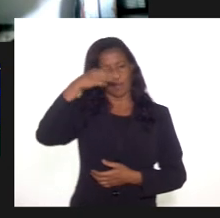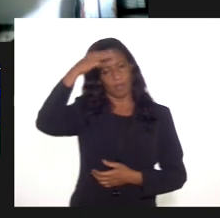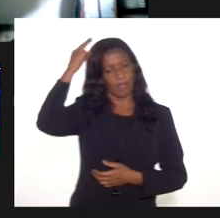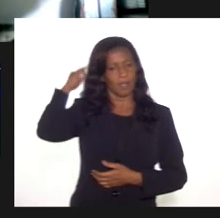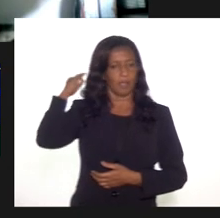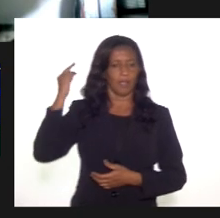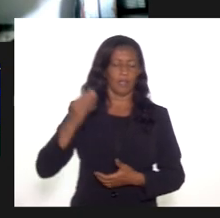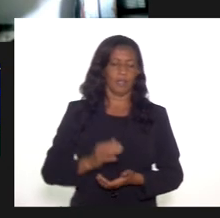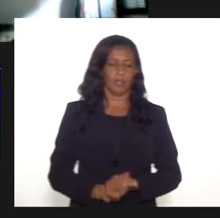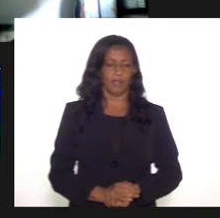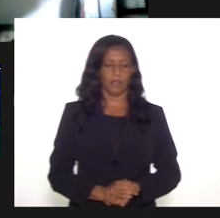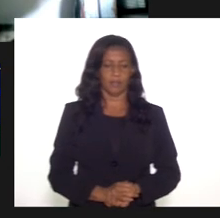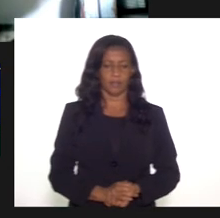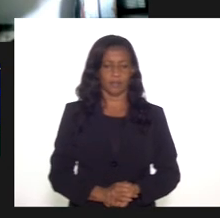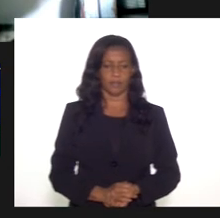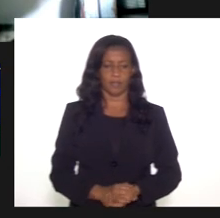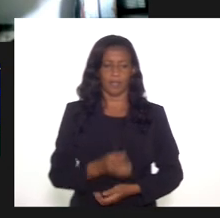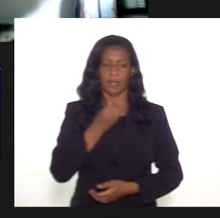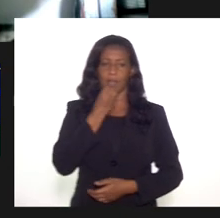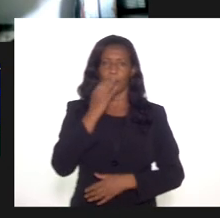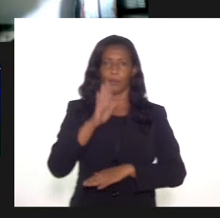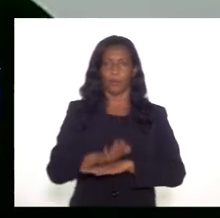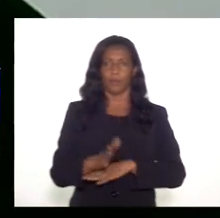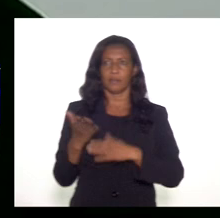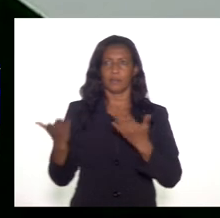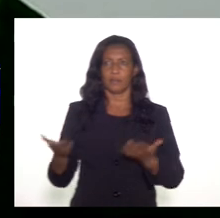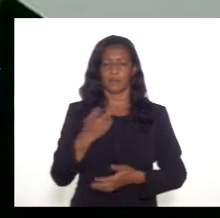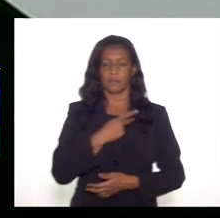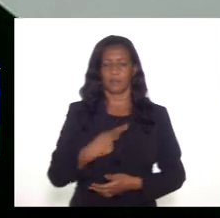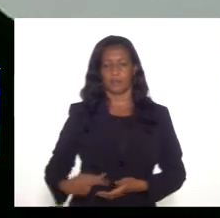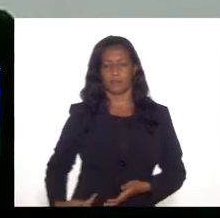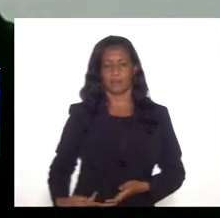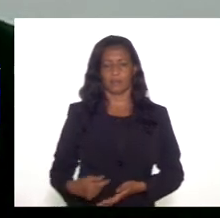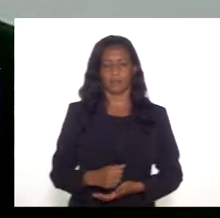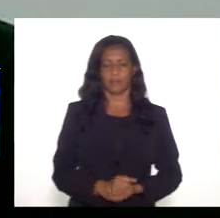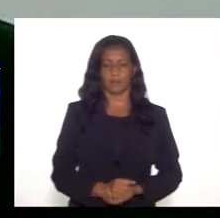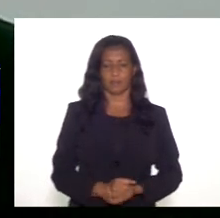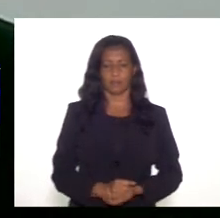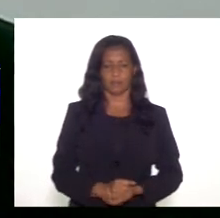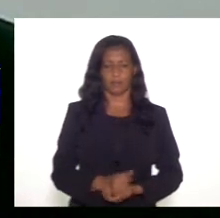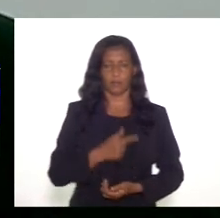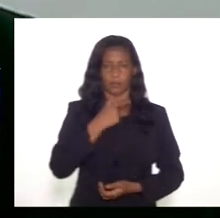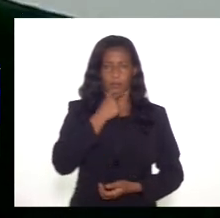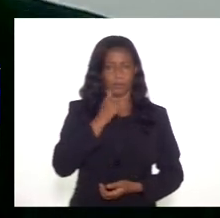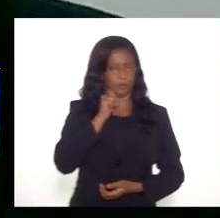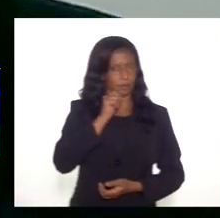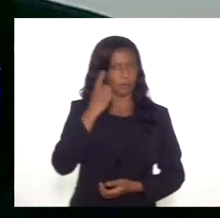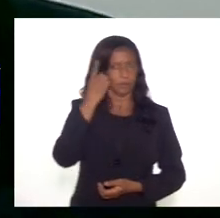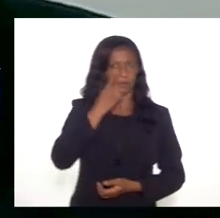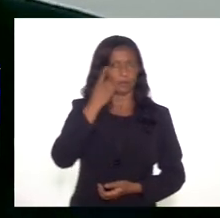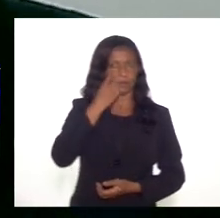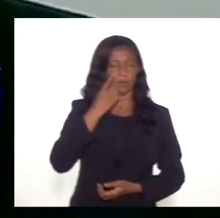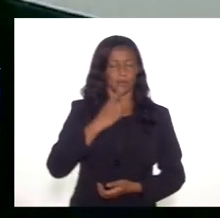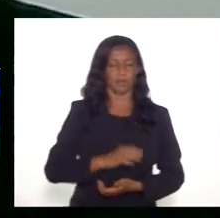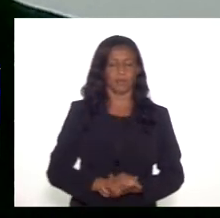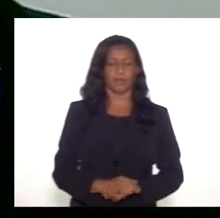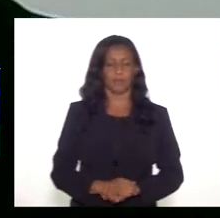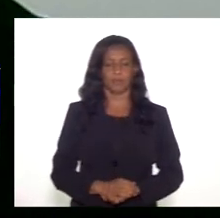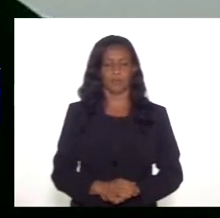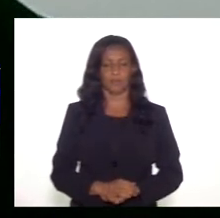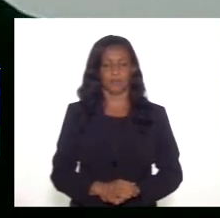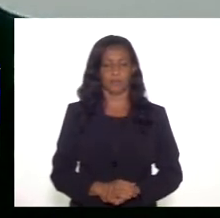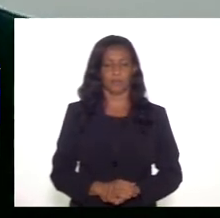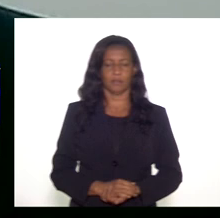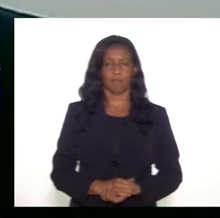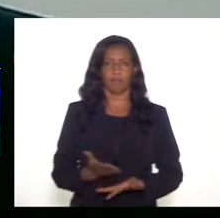Pacheco. Boa tarde, senhora presidente. Boa tarde, senhoras e senhores deputados. Em primeiríssimo lugar, eu quero